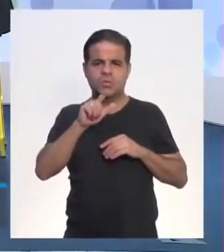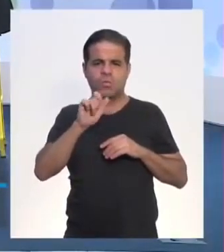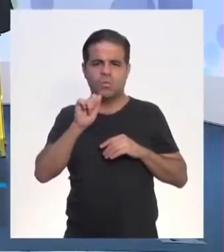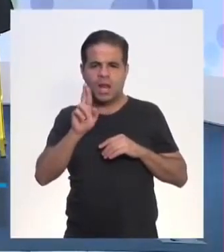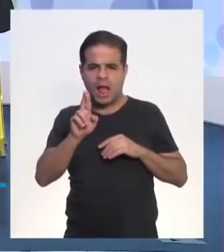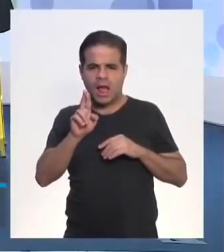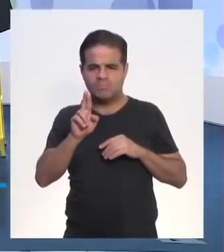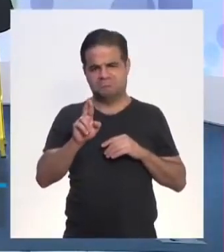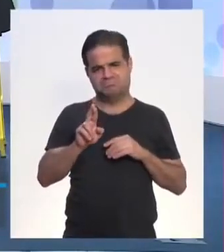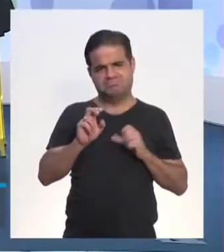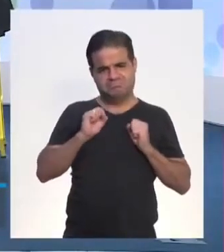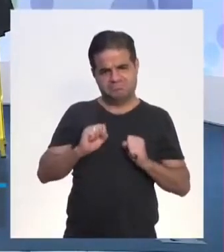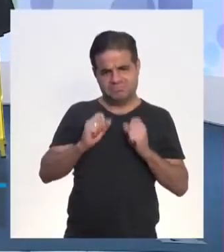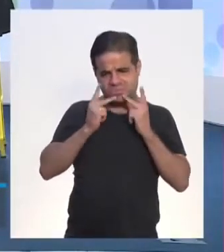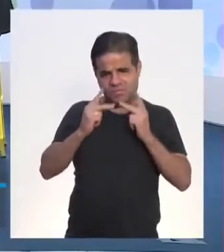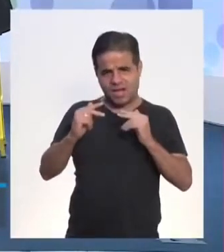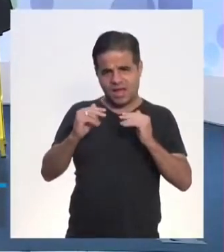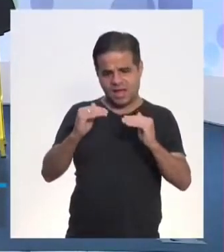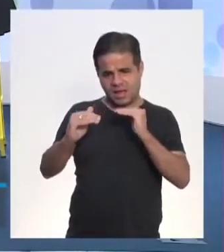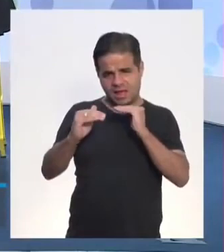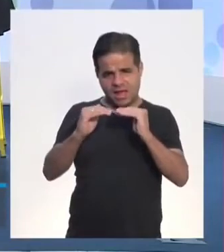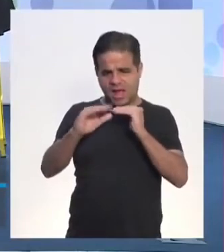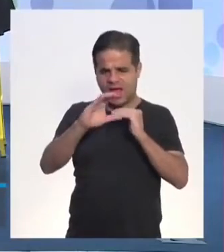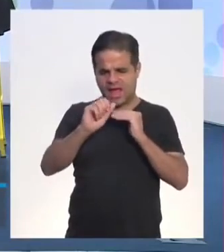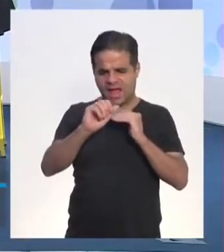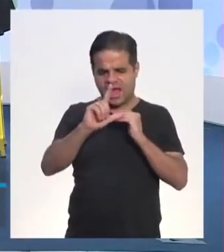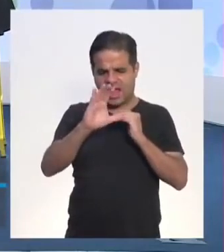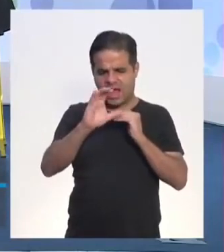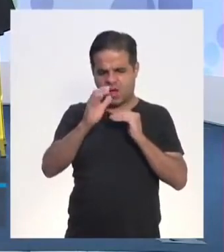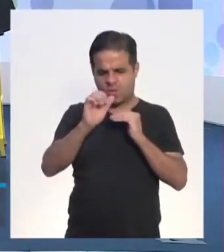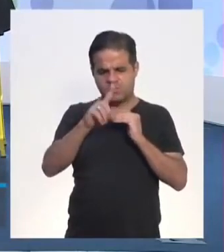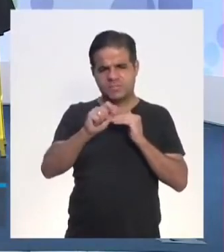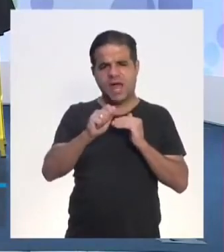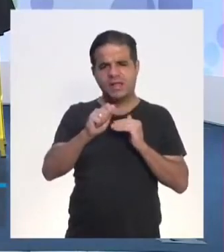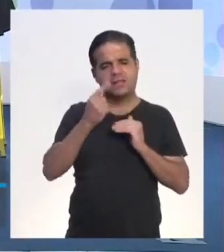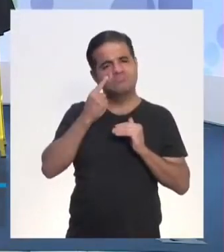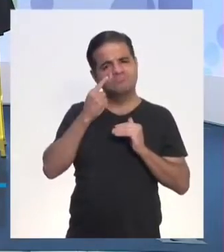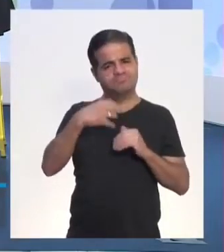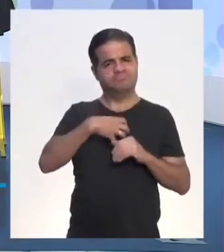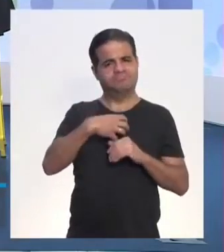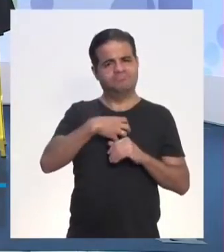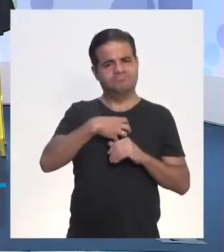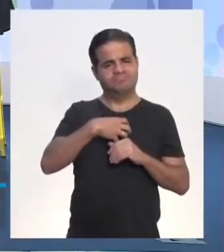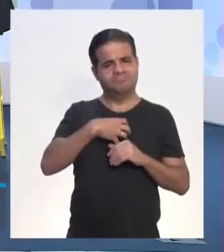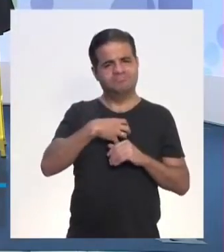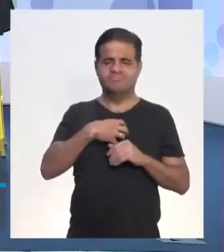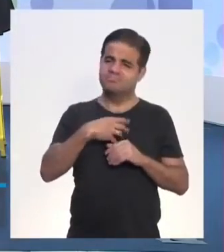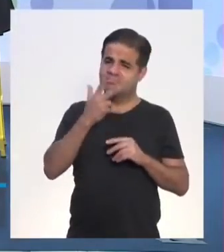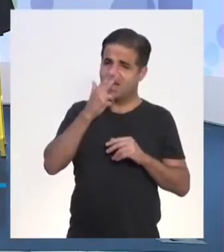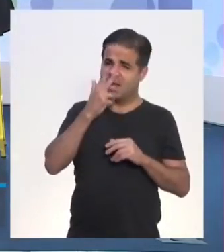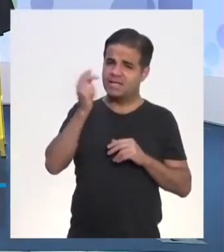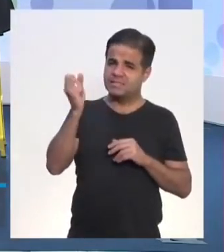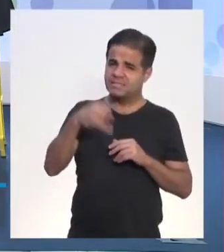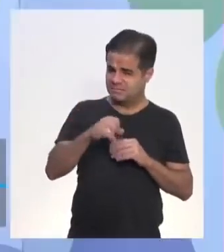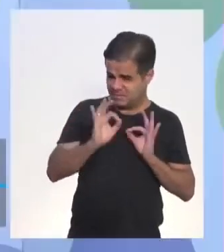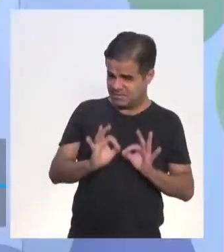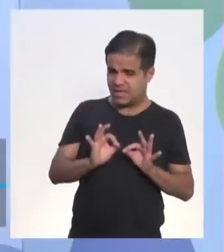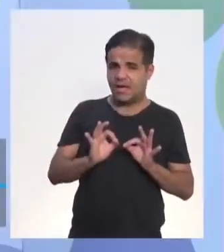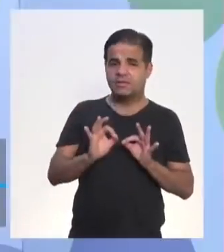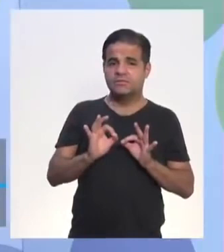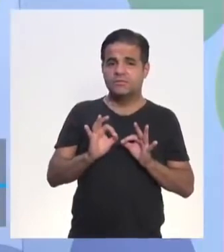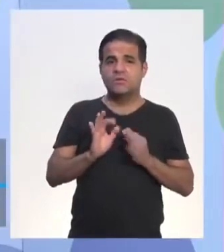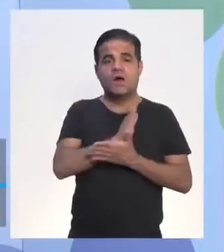Perpendicular... no ângulo de visão aqui, né, eu tenho essa impressão. Ela é correta ou não? Então, aí